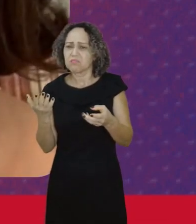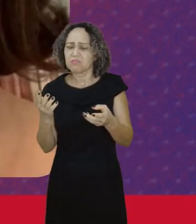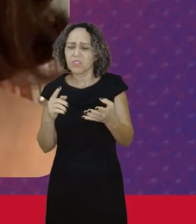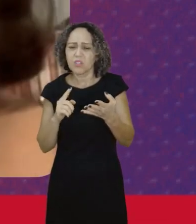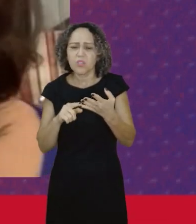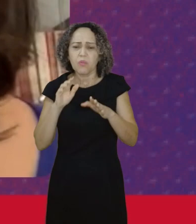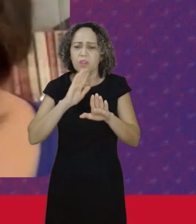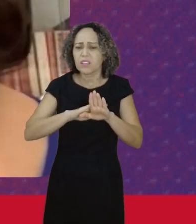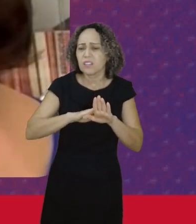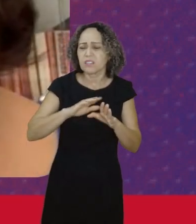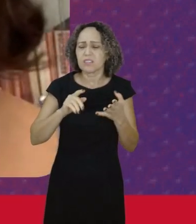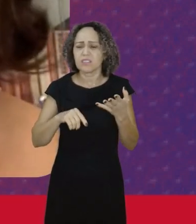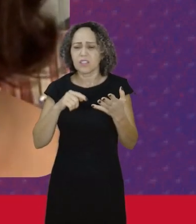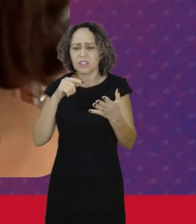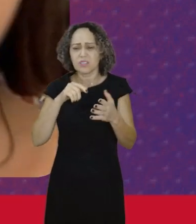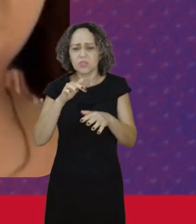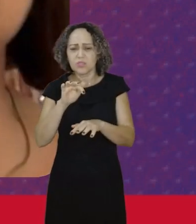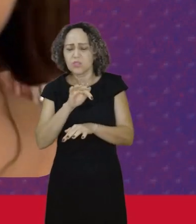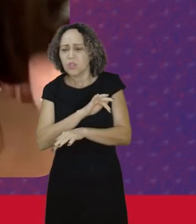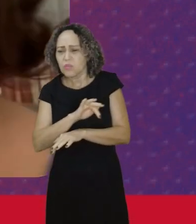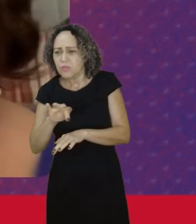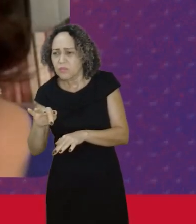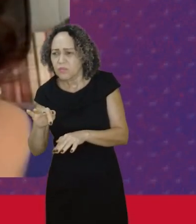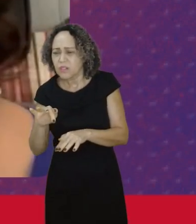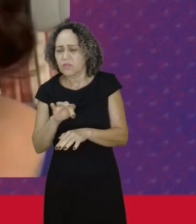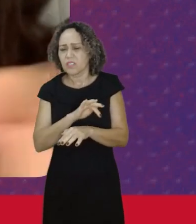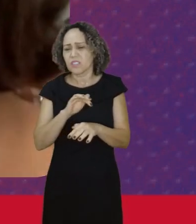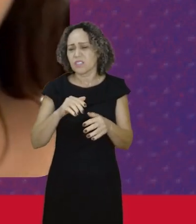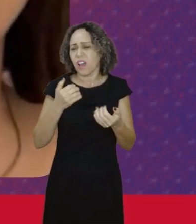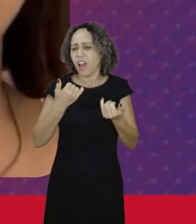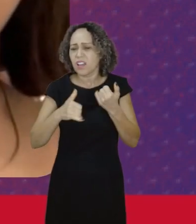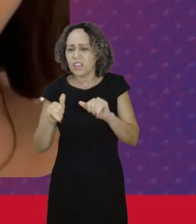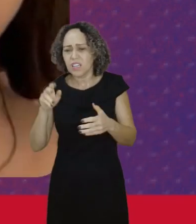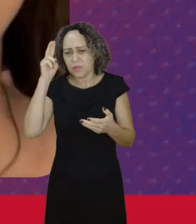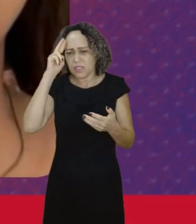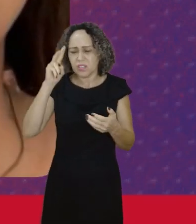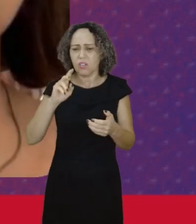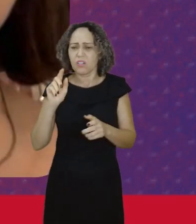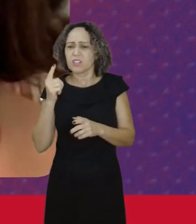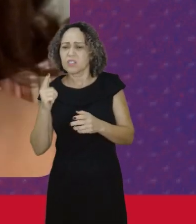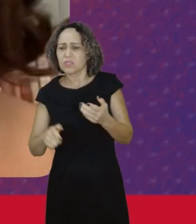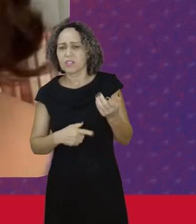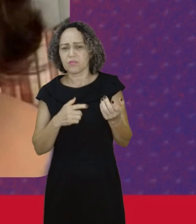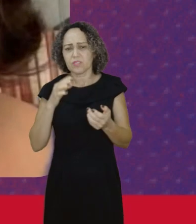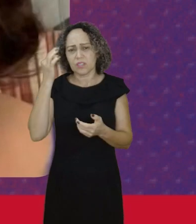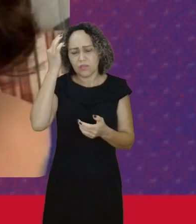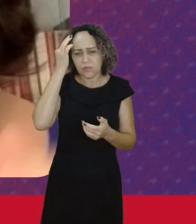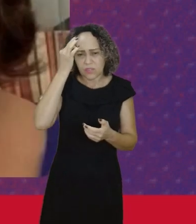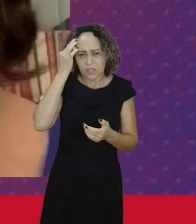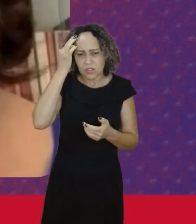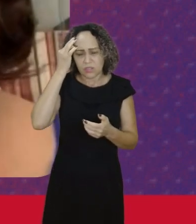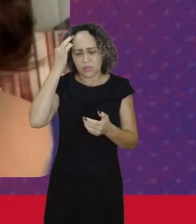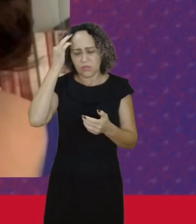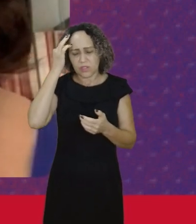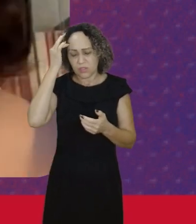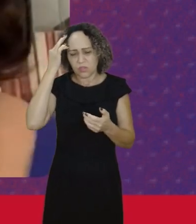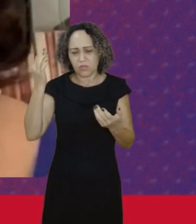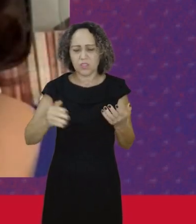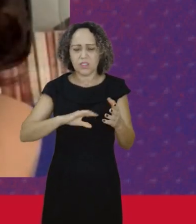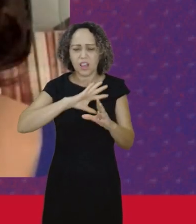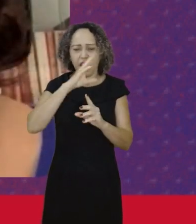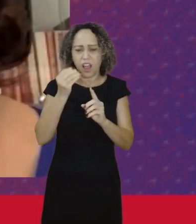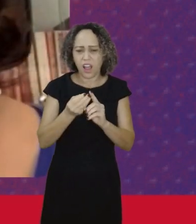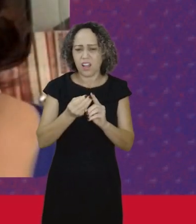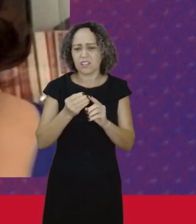a biologia, sobre a física, sobre a química, a história, a geografia, a filosofia, a sociologia, as artes, a